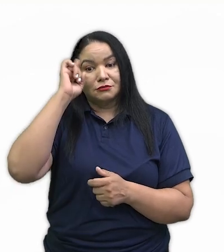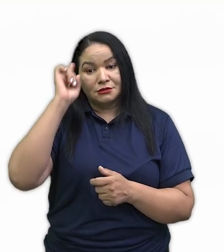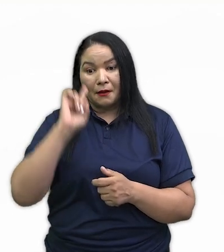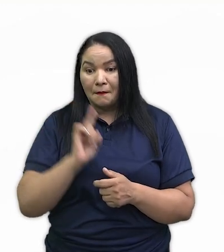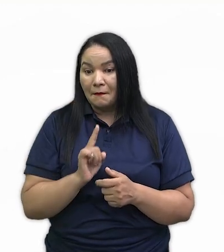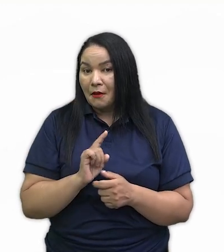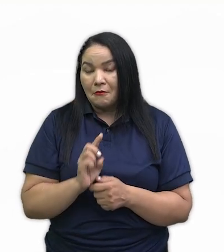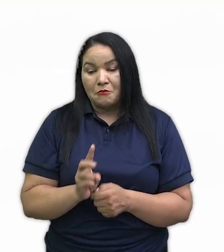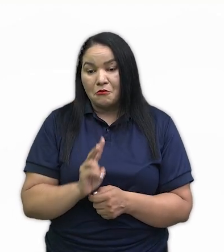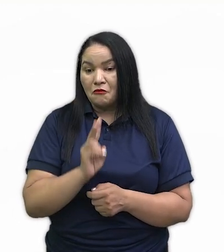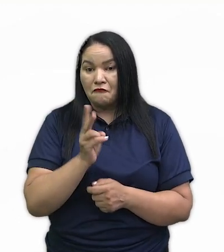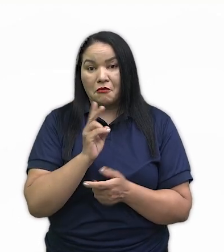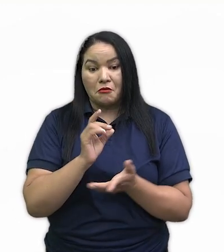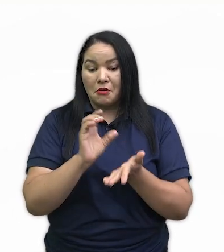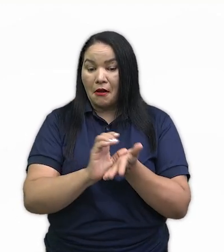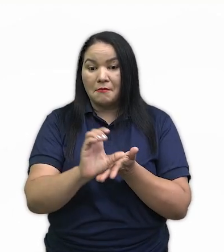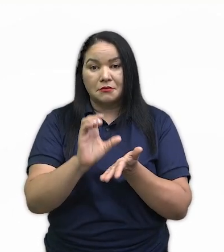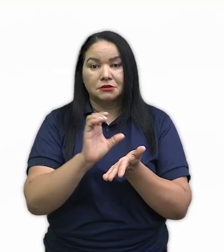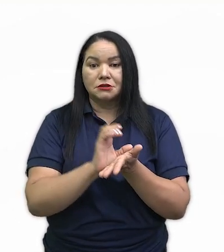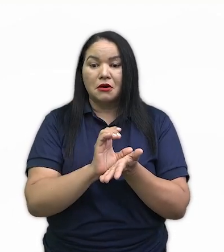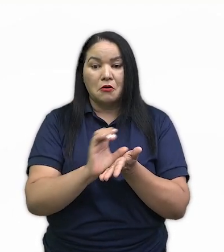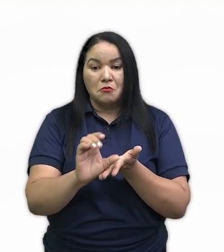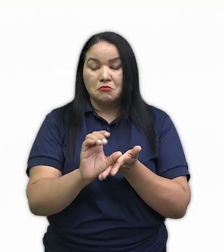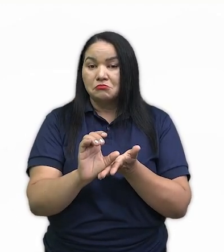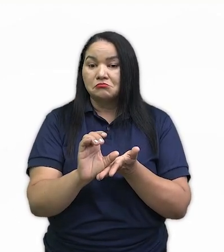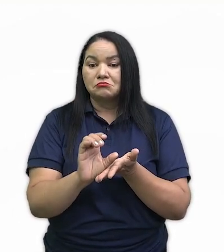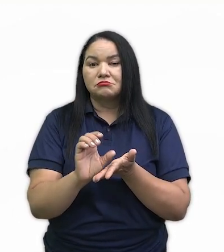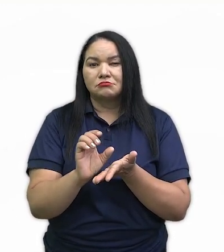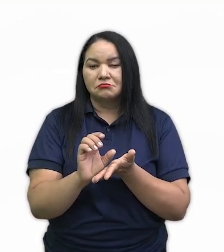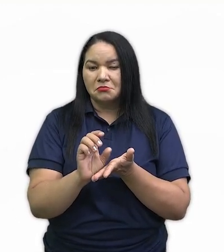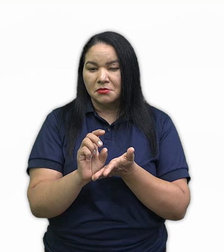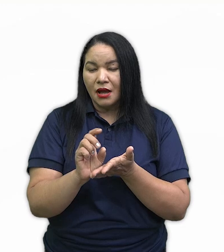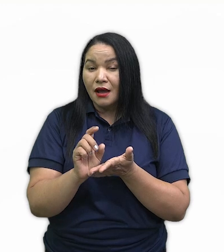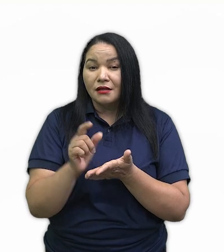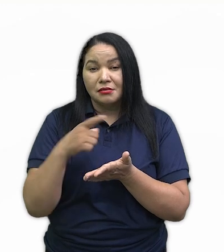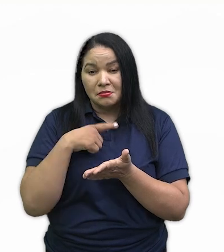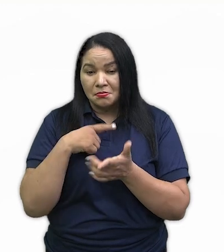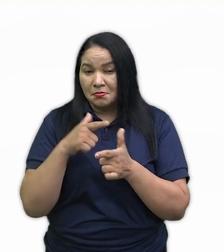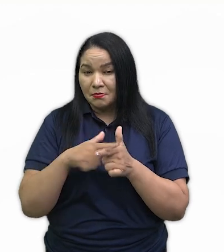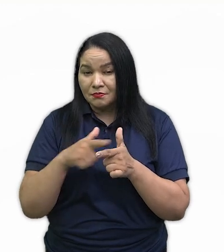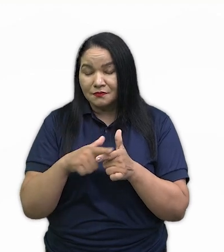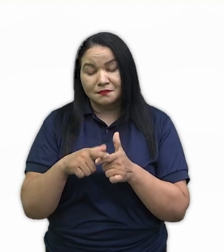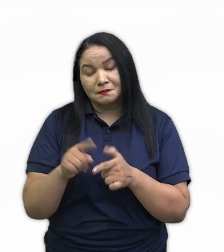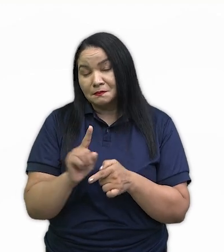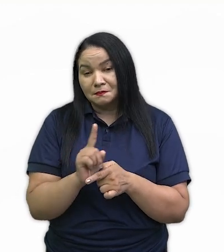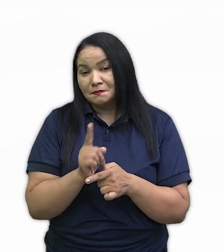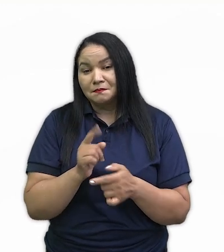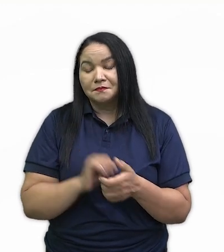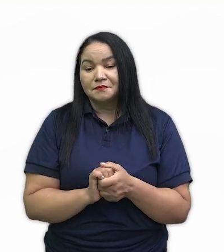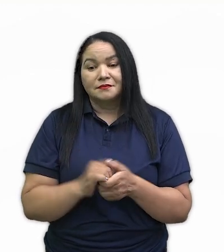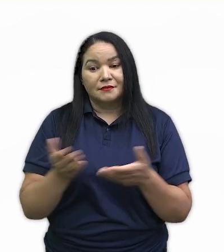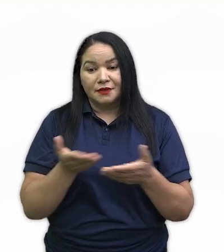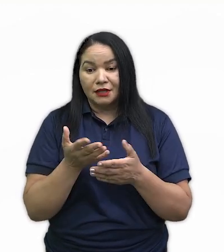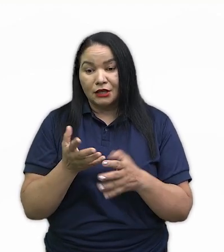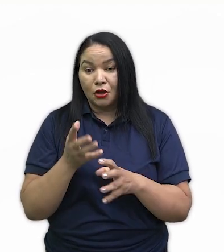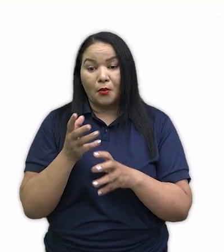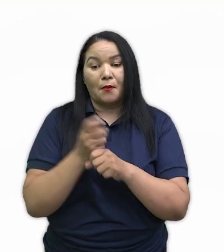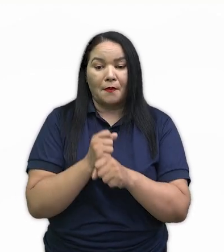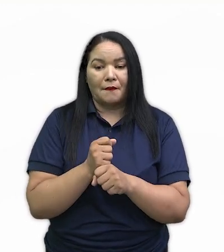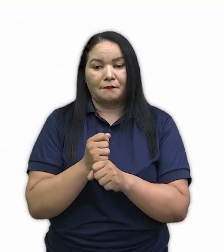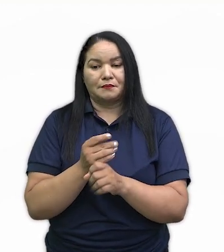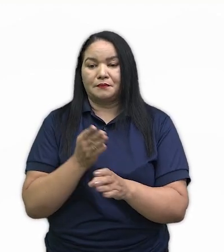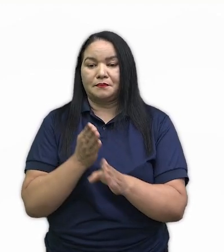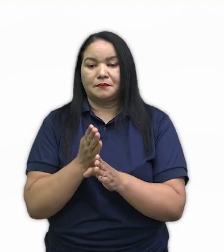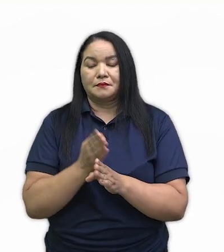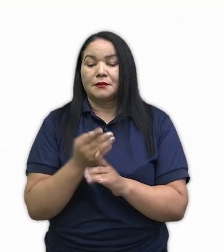sabemos qual é o valor do capital inicial. Tem algum problema nisso? Não, nenhum. Por quê? Porque